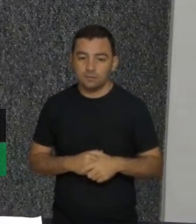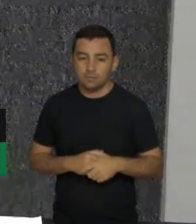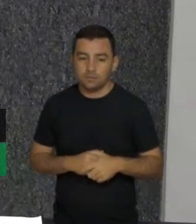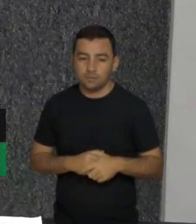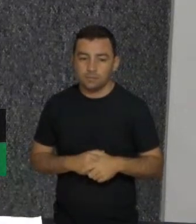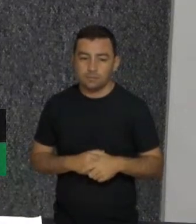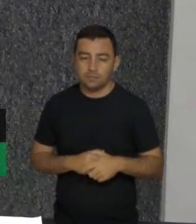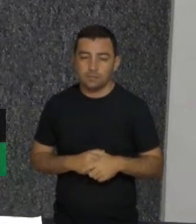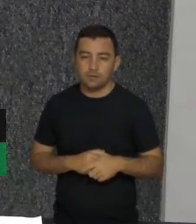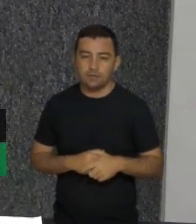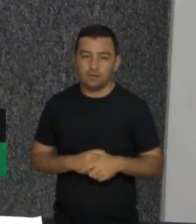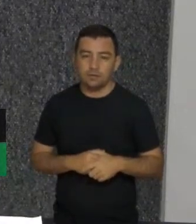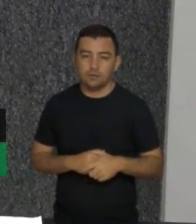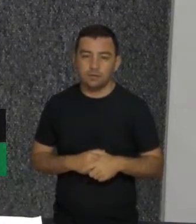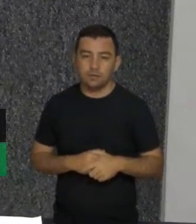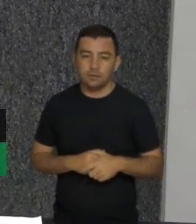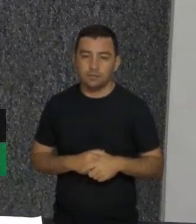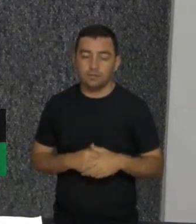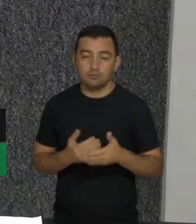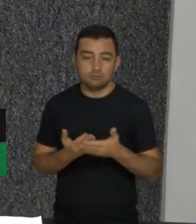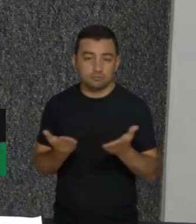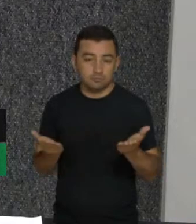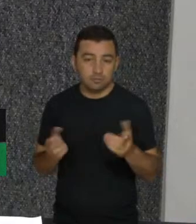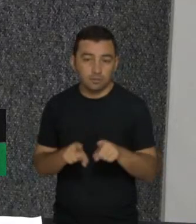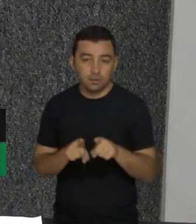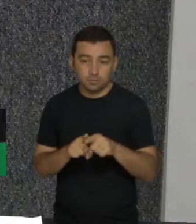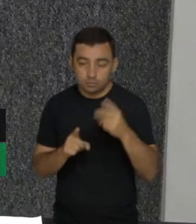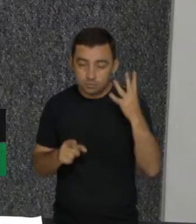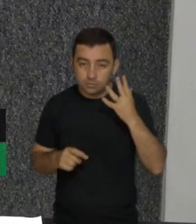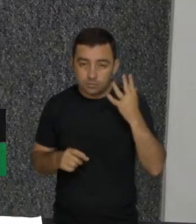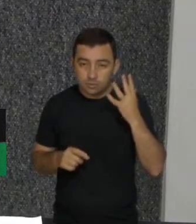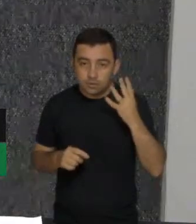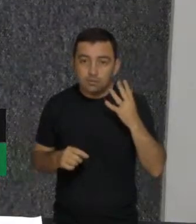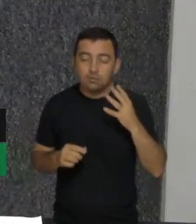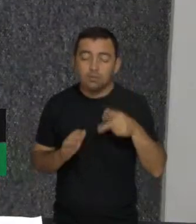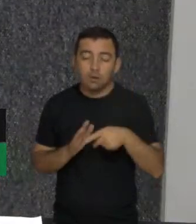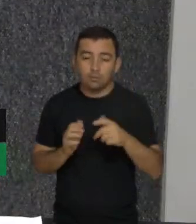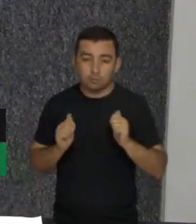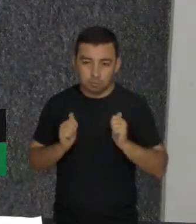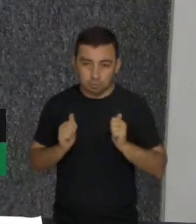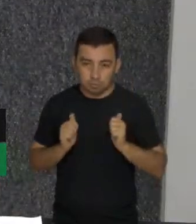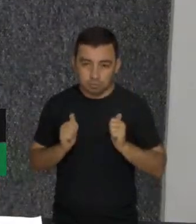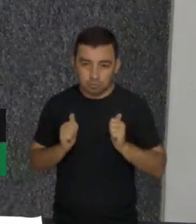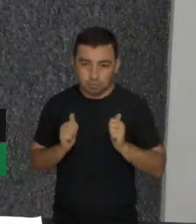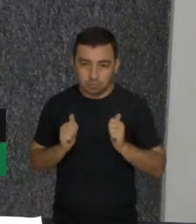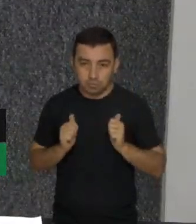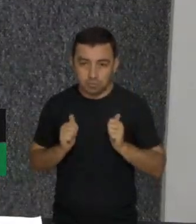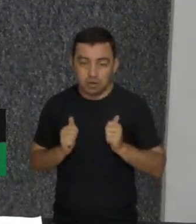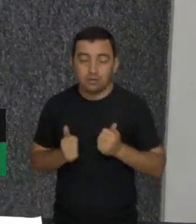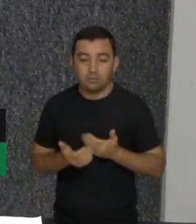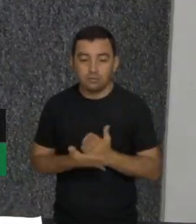os que queiram se manifestar pela aprovação permaneçam Como estão